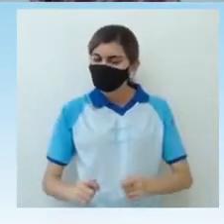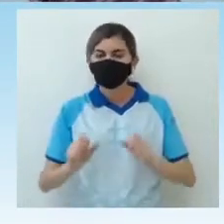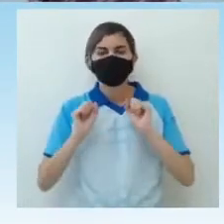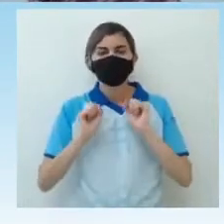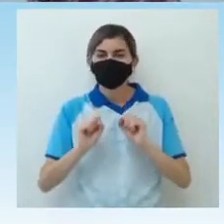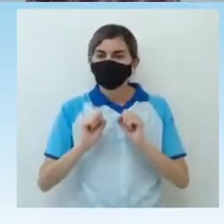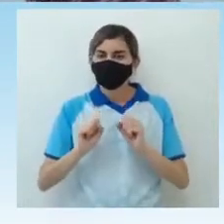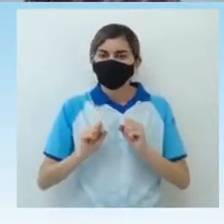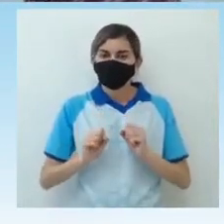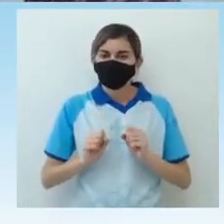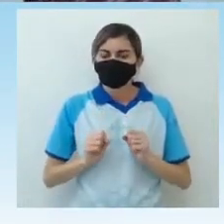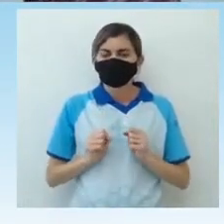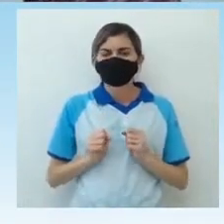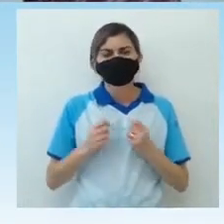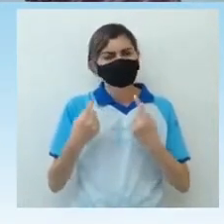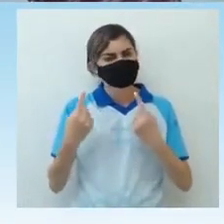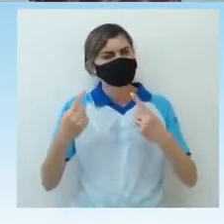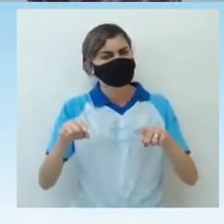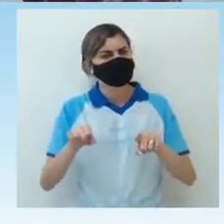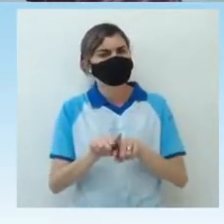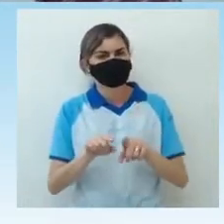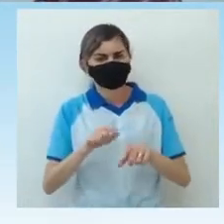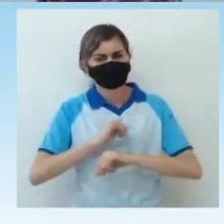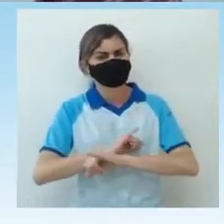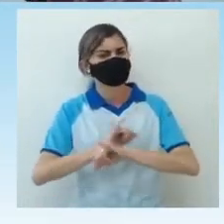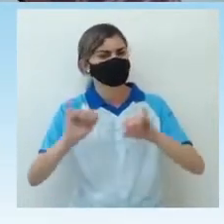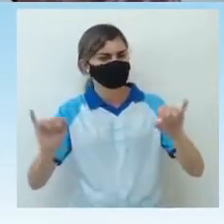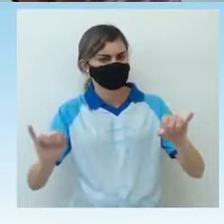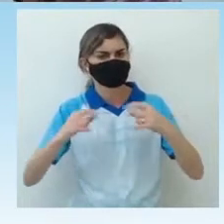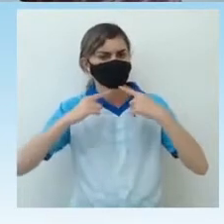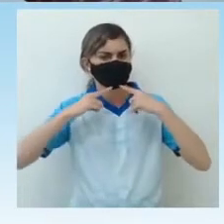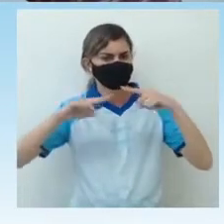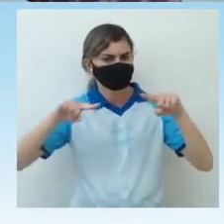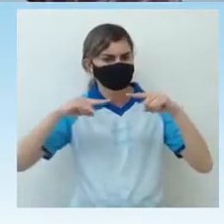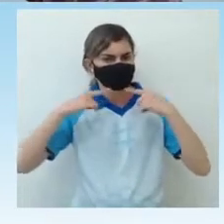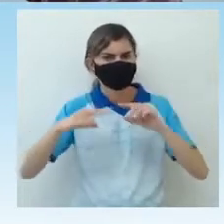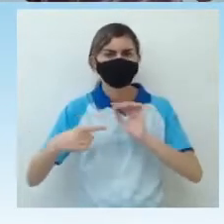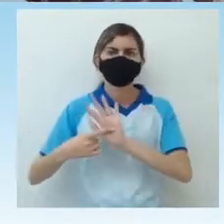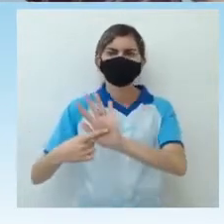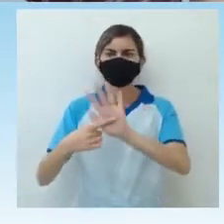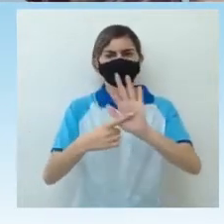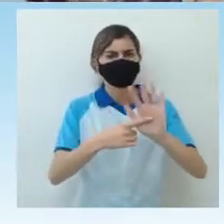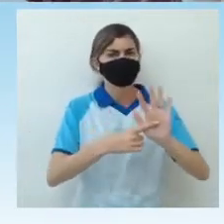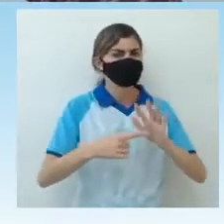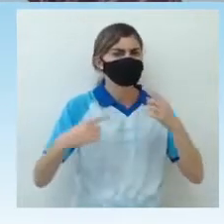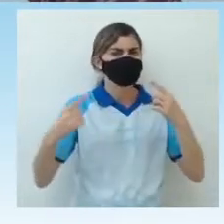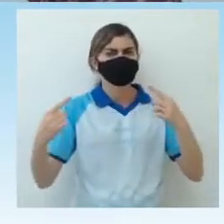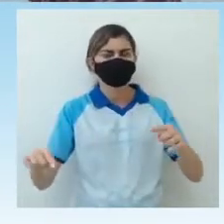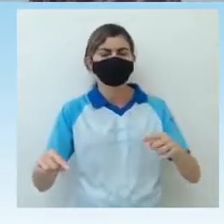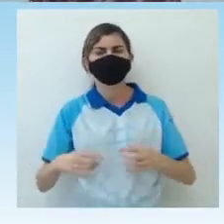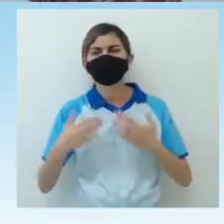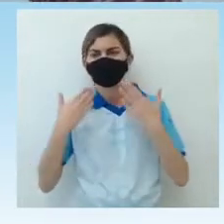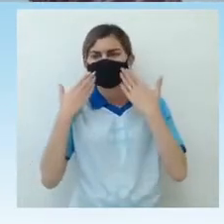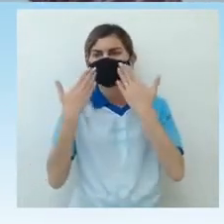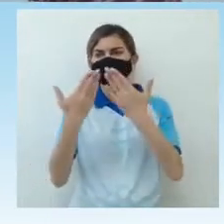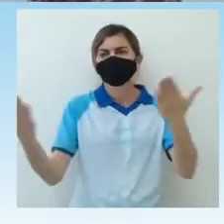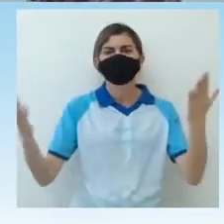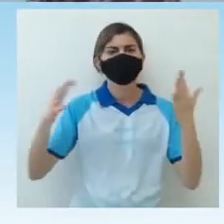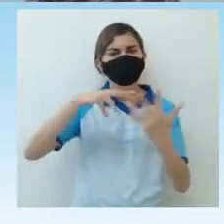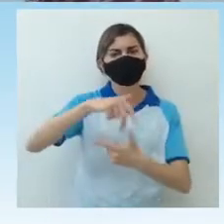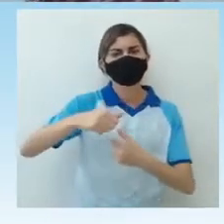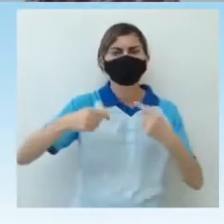vir de uma forma transgressora também, de dizer, de criticar, de mostrar posicionamento, expor ao mundo uma